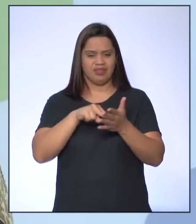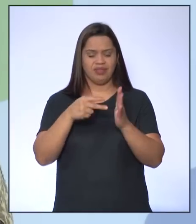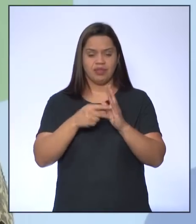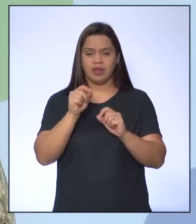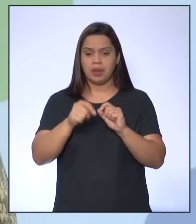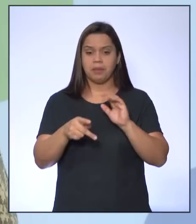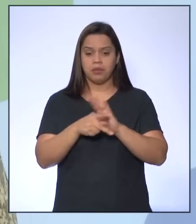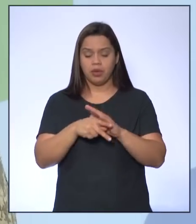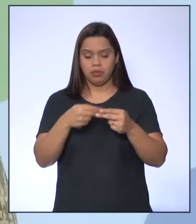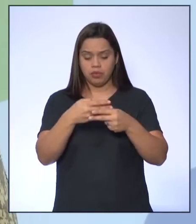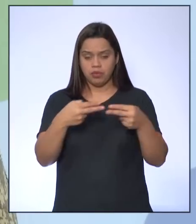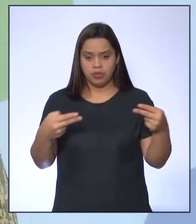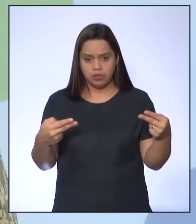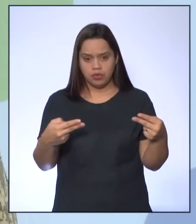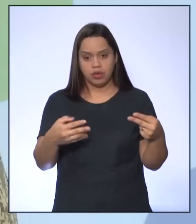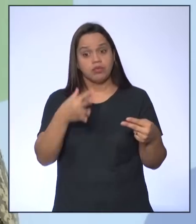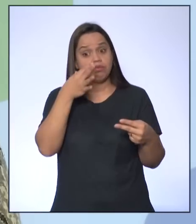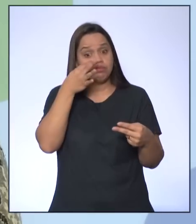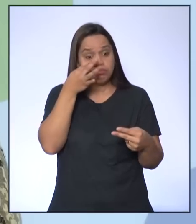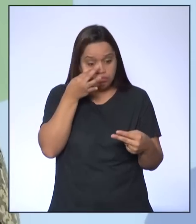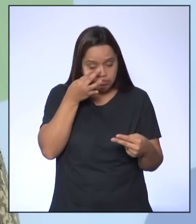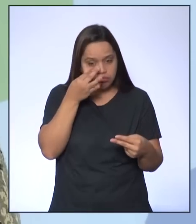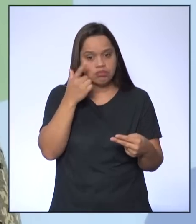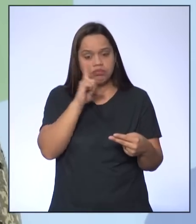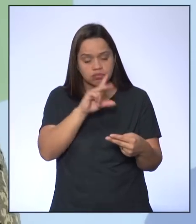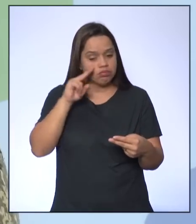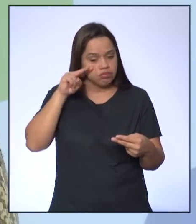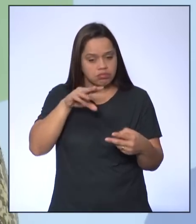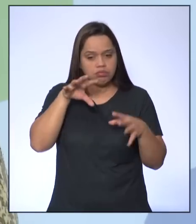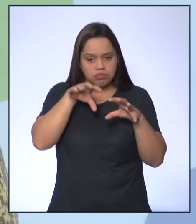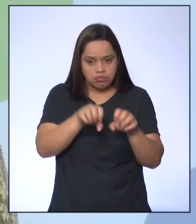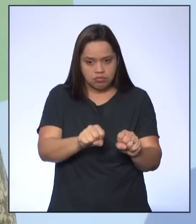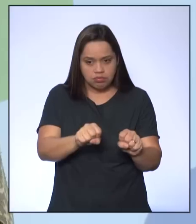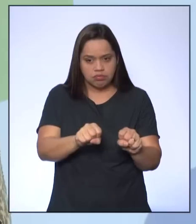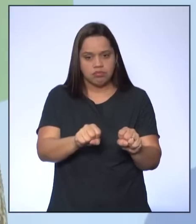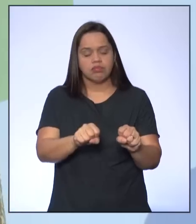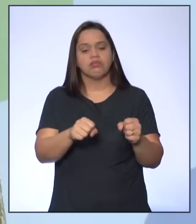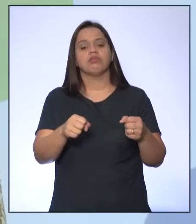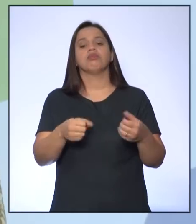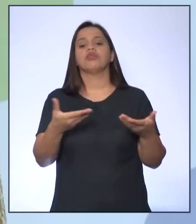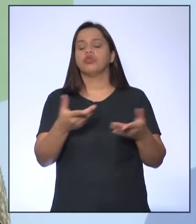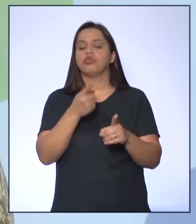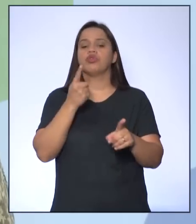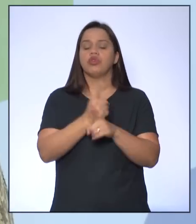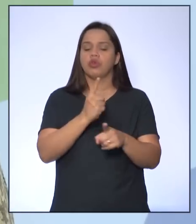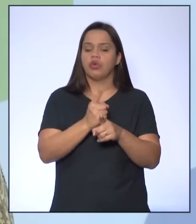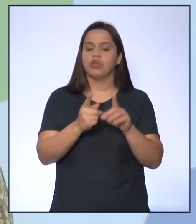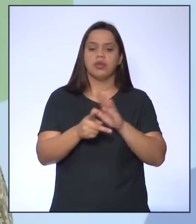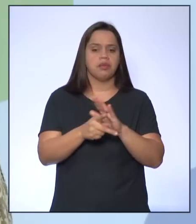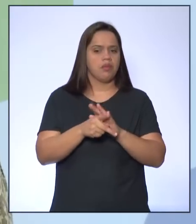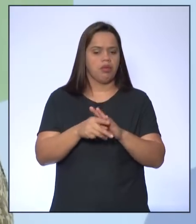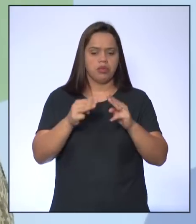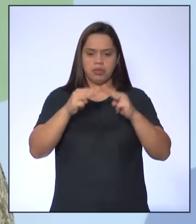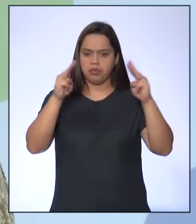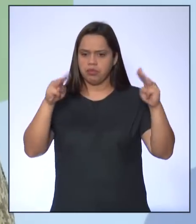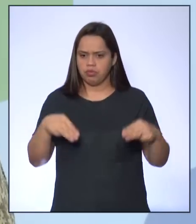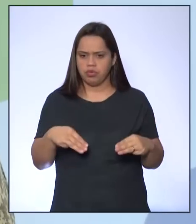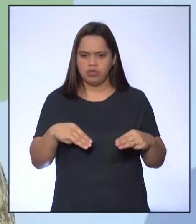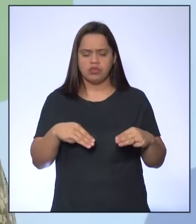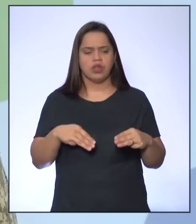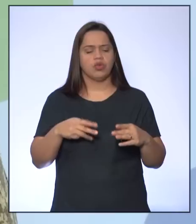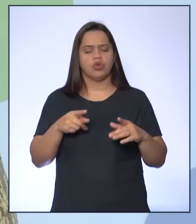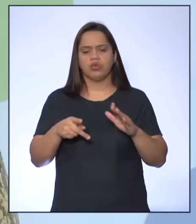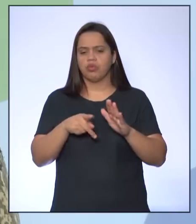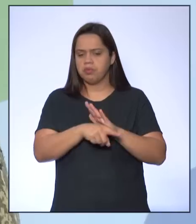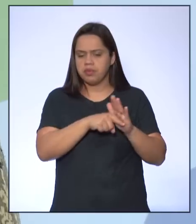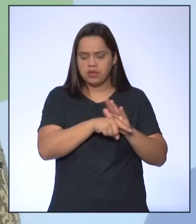fontes são encontradas nos sítios arqueológicos, que são as escavações, são encontradas hoje nos museus, são relíquias, são peças antigas,